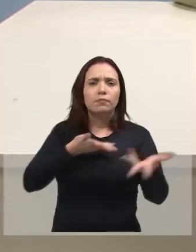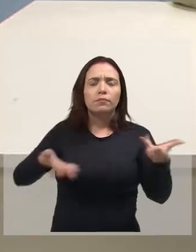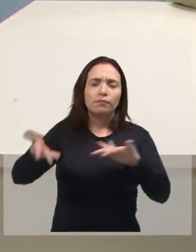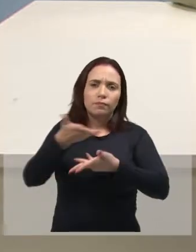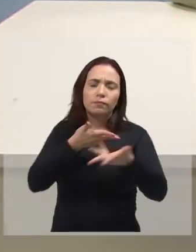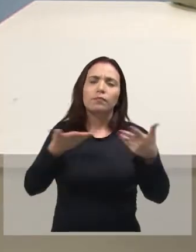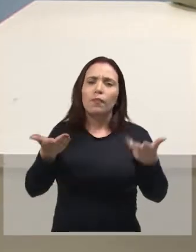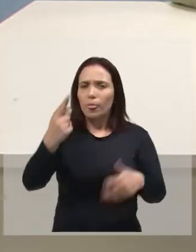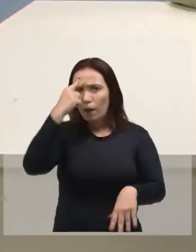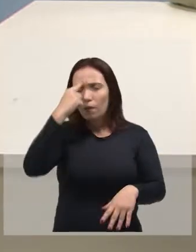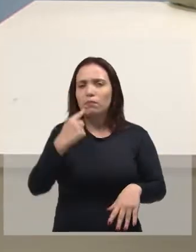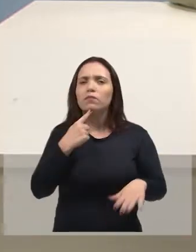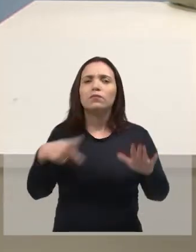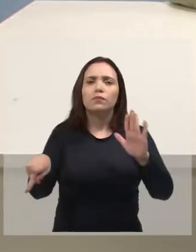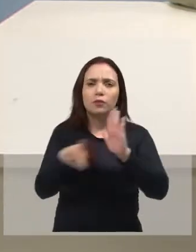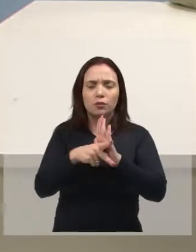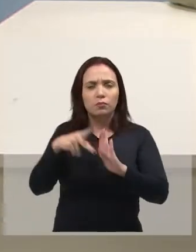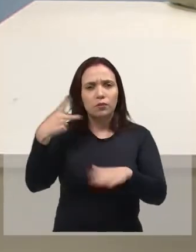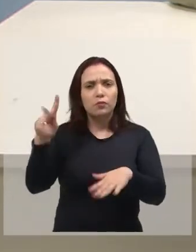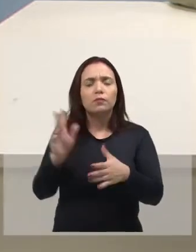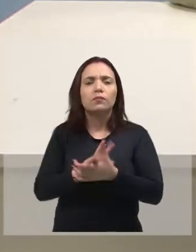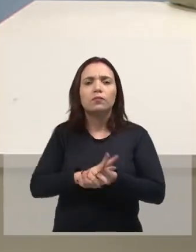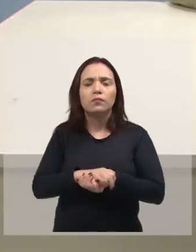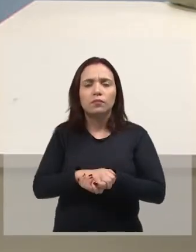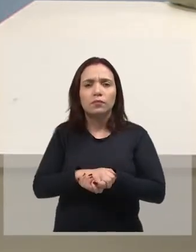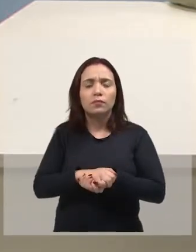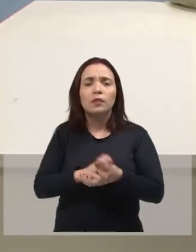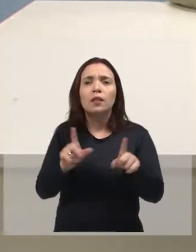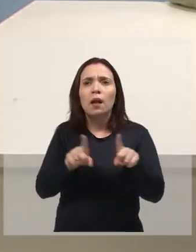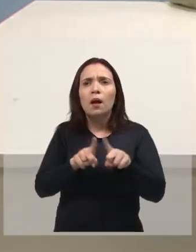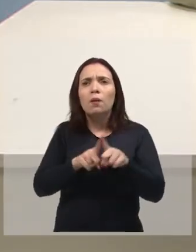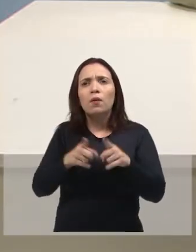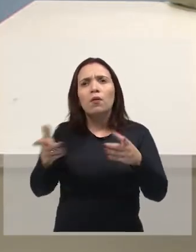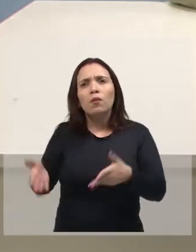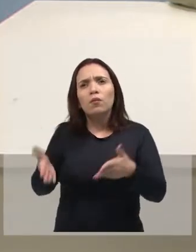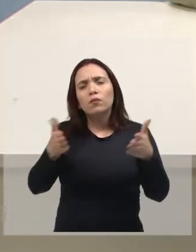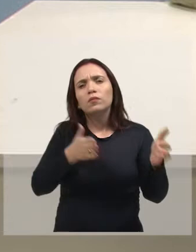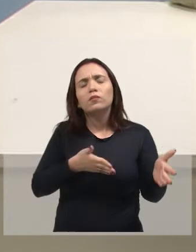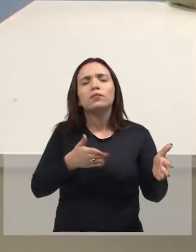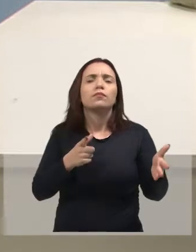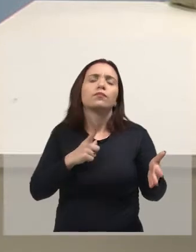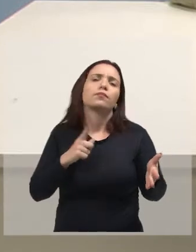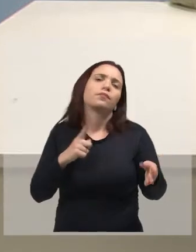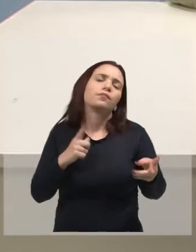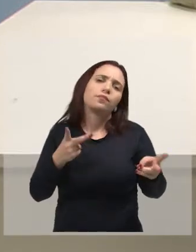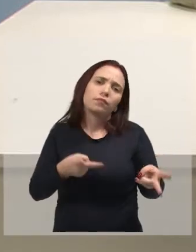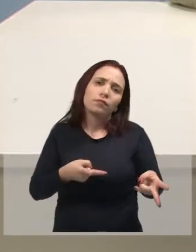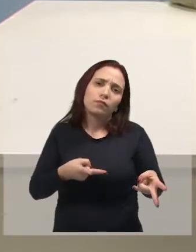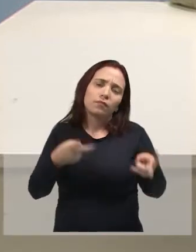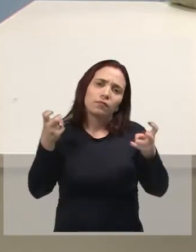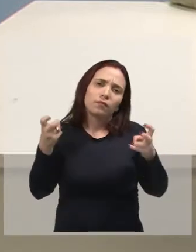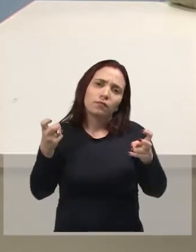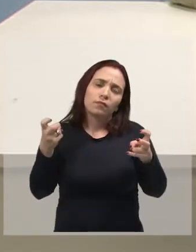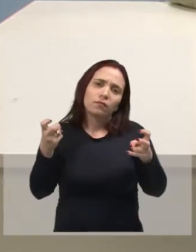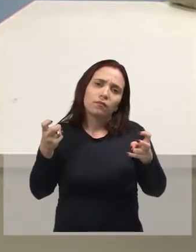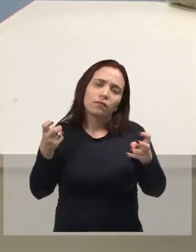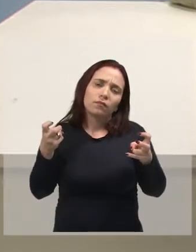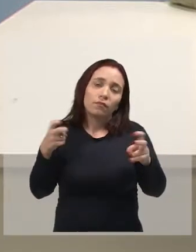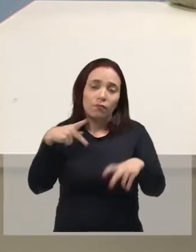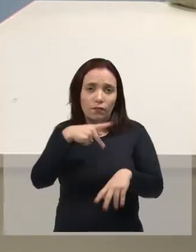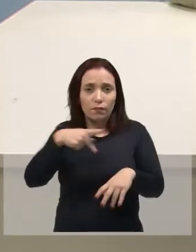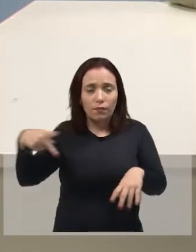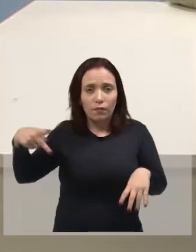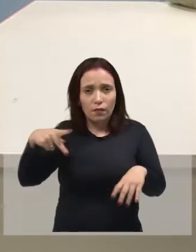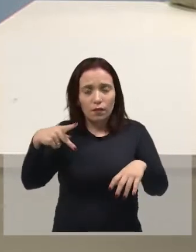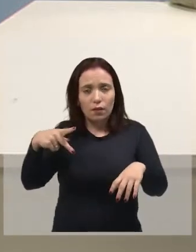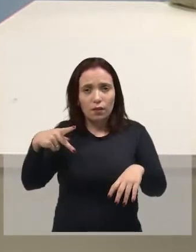política. Então, é um estilo próprio, muito deles. Do outro lado, você também já começa a ver que o nosso